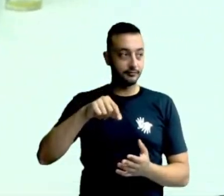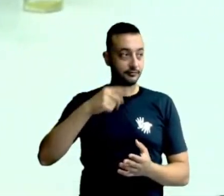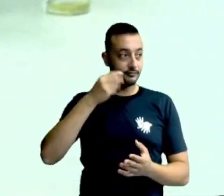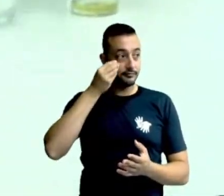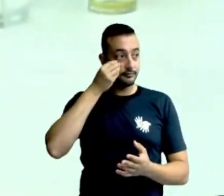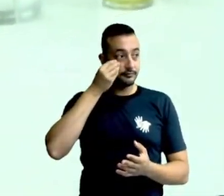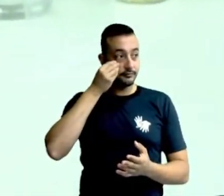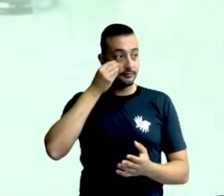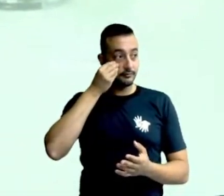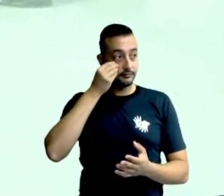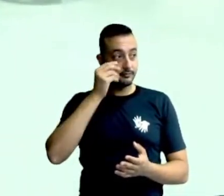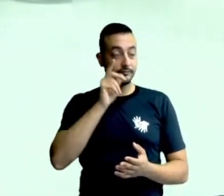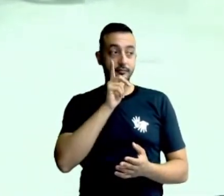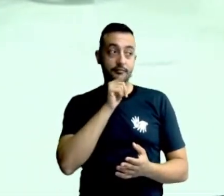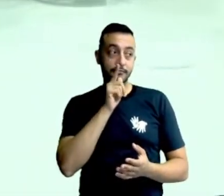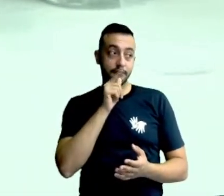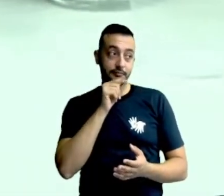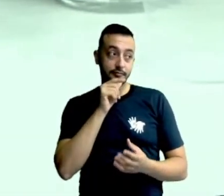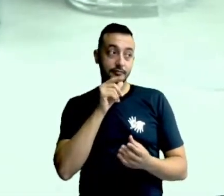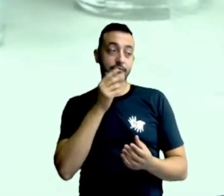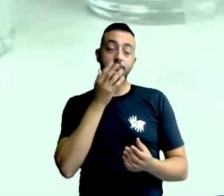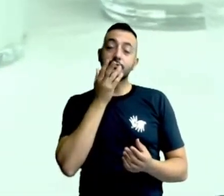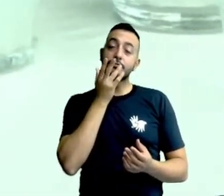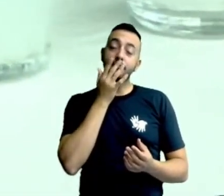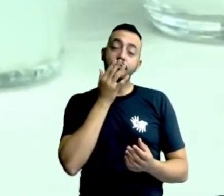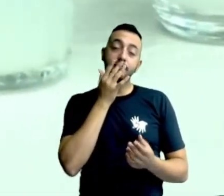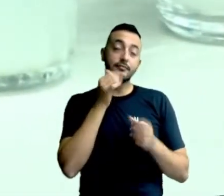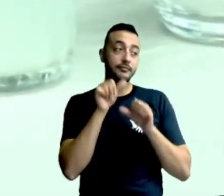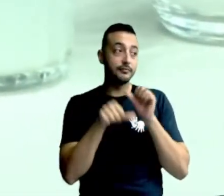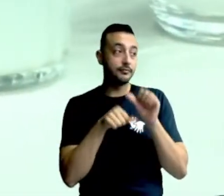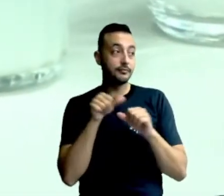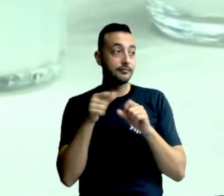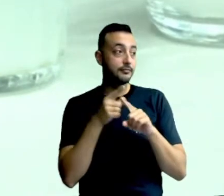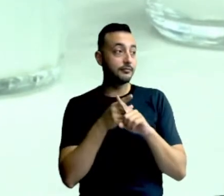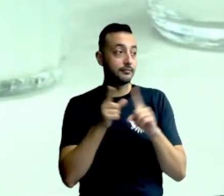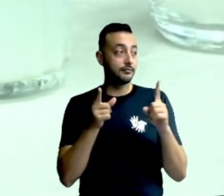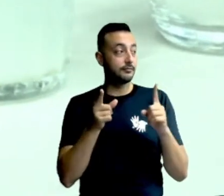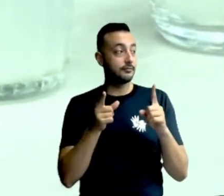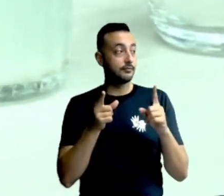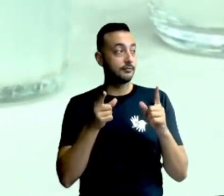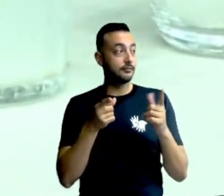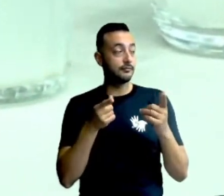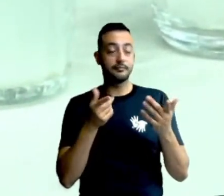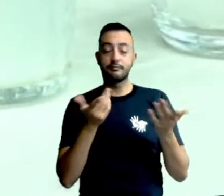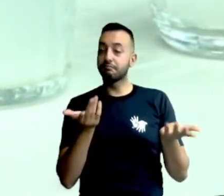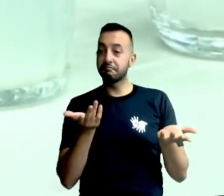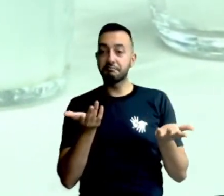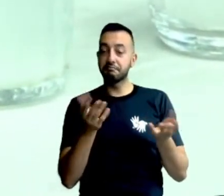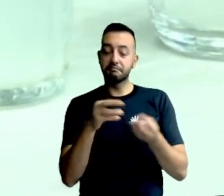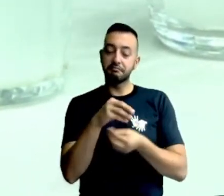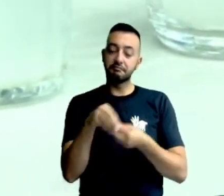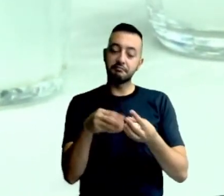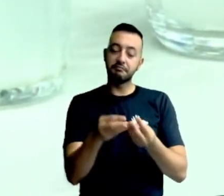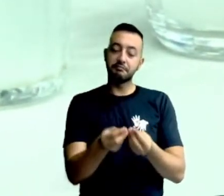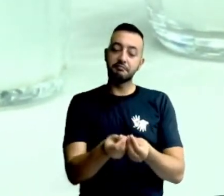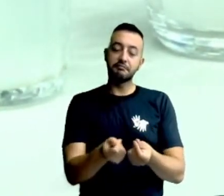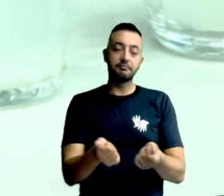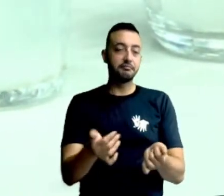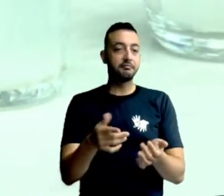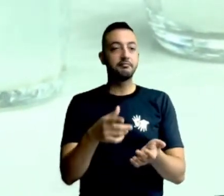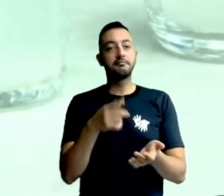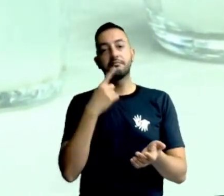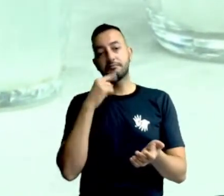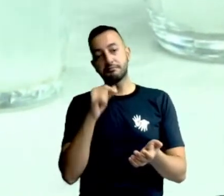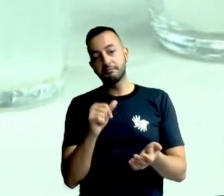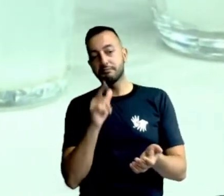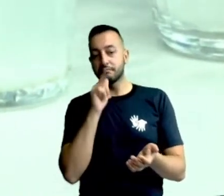pode ver que a água até mudou um pouquinho de cor, mas a gente não consegue diferenciar onde está o sal,